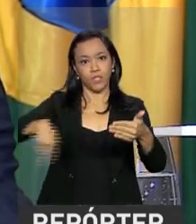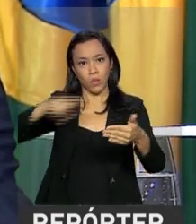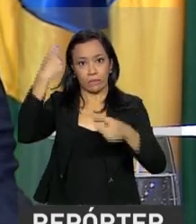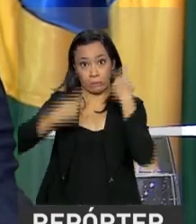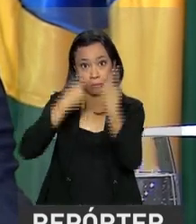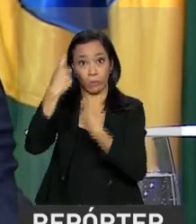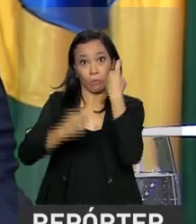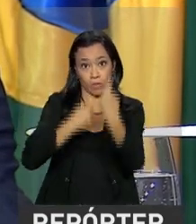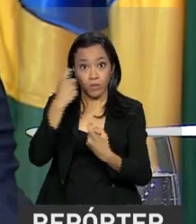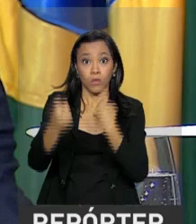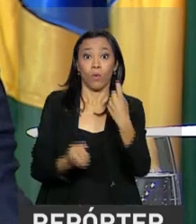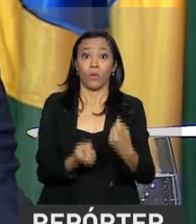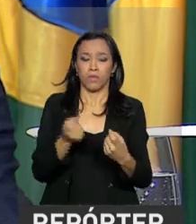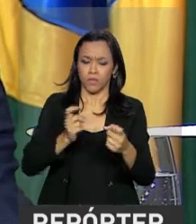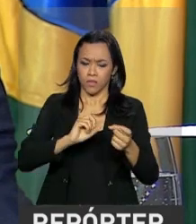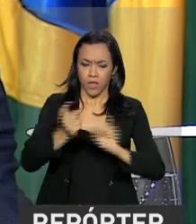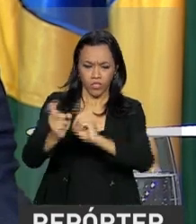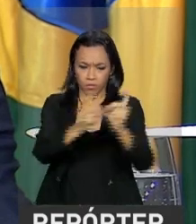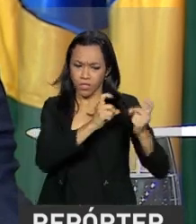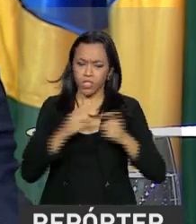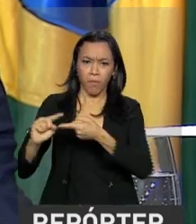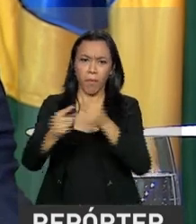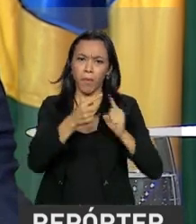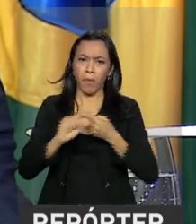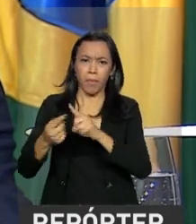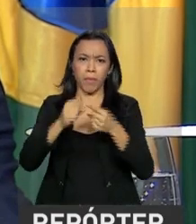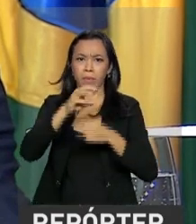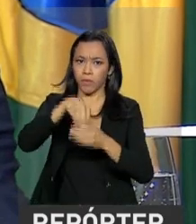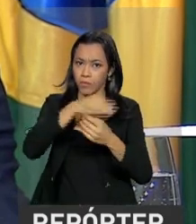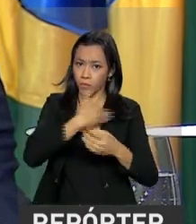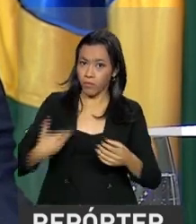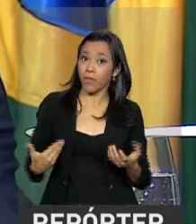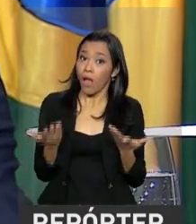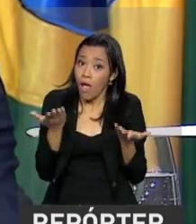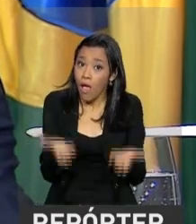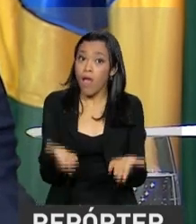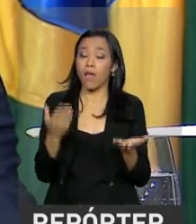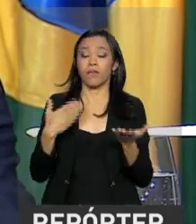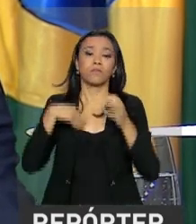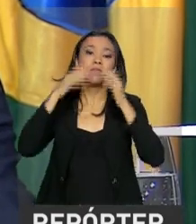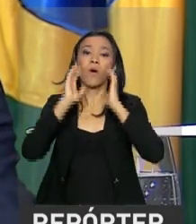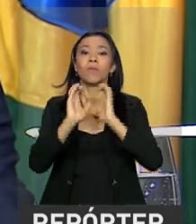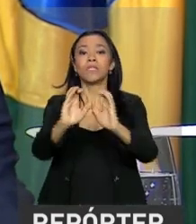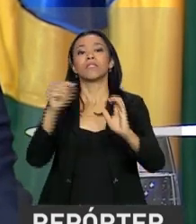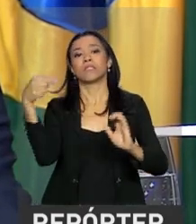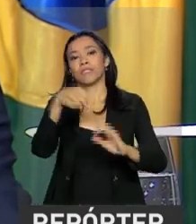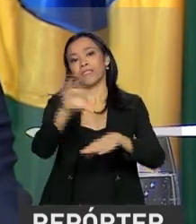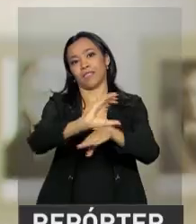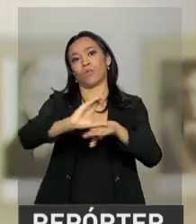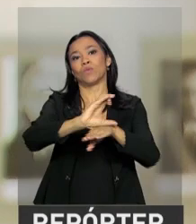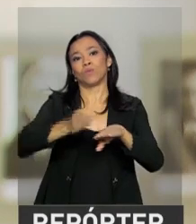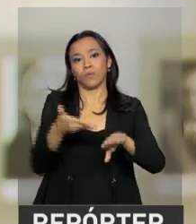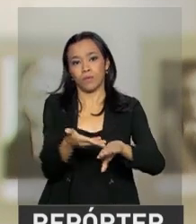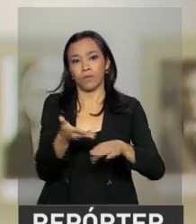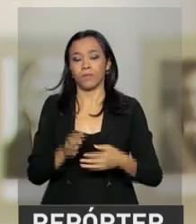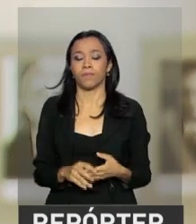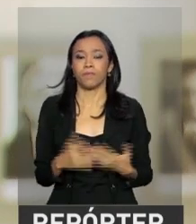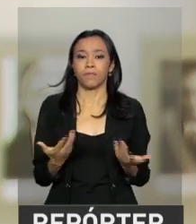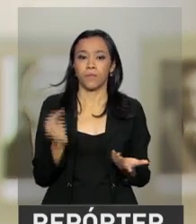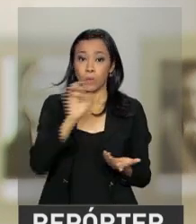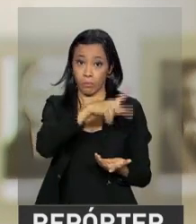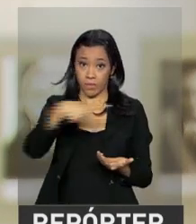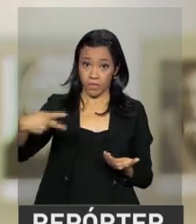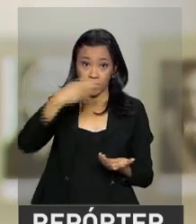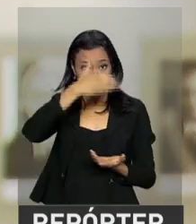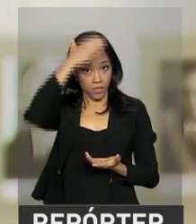preocupações administrativas e legislativas é exata e precisamente para cumprir este preceito constitucional o presidente Michel